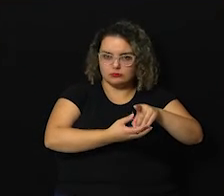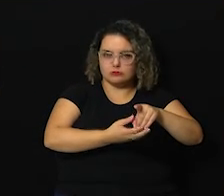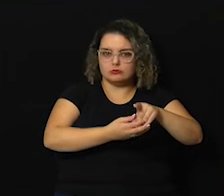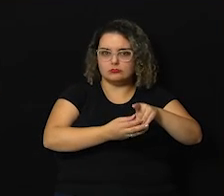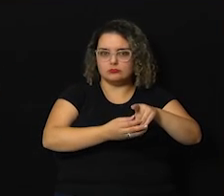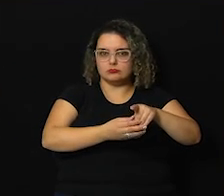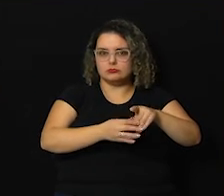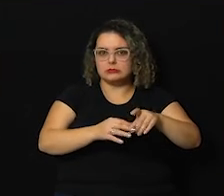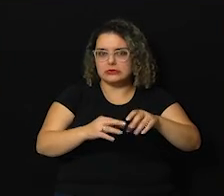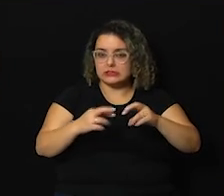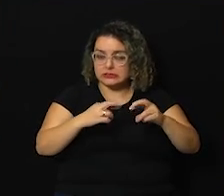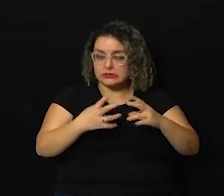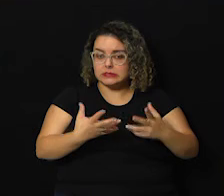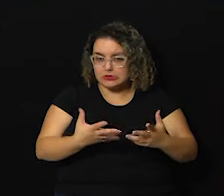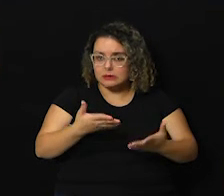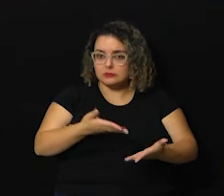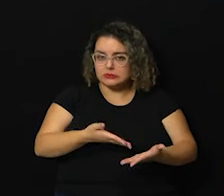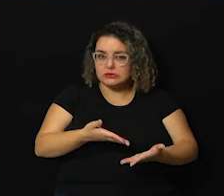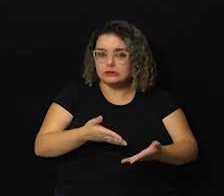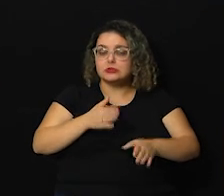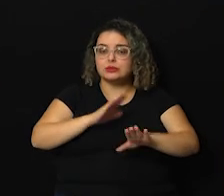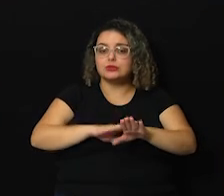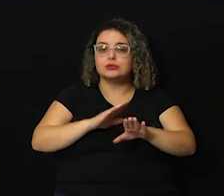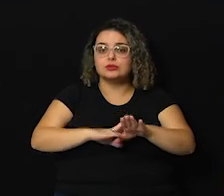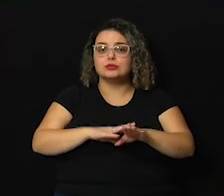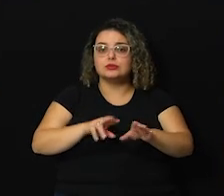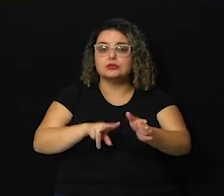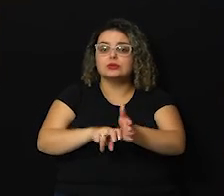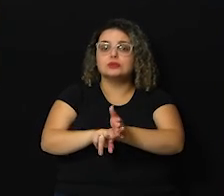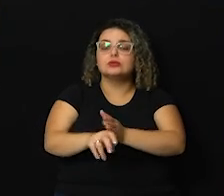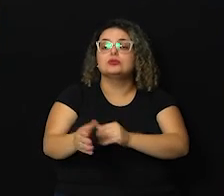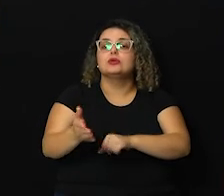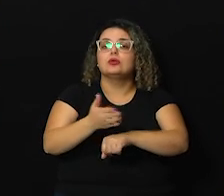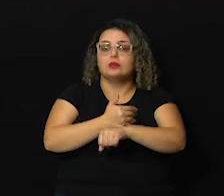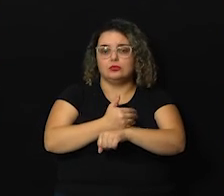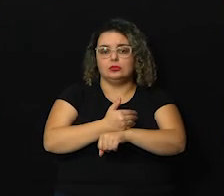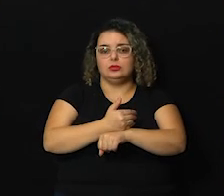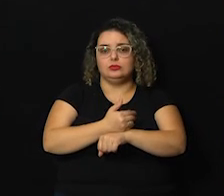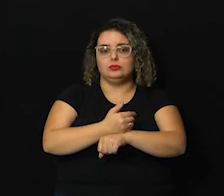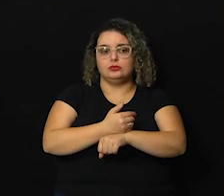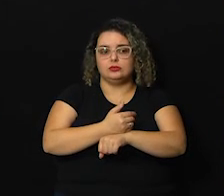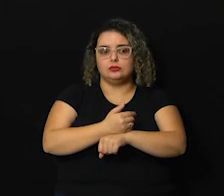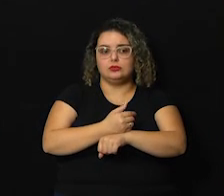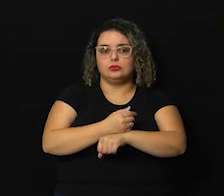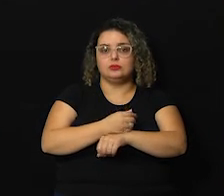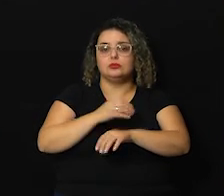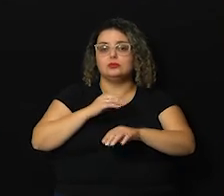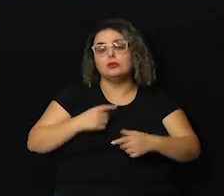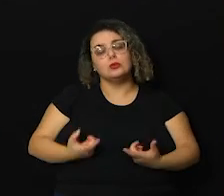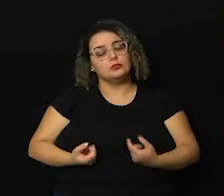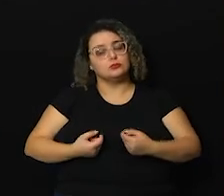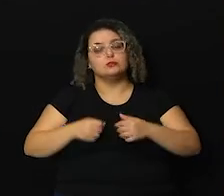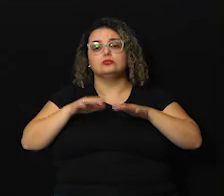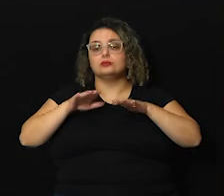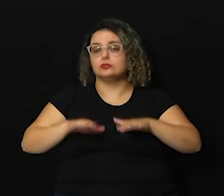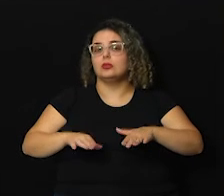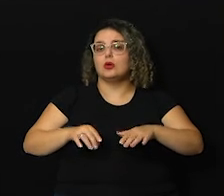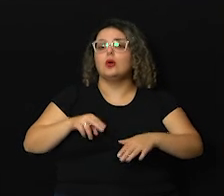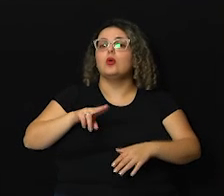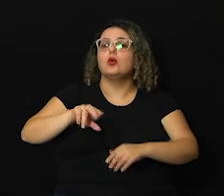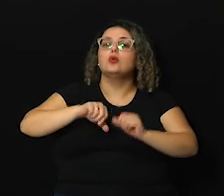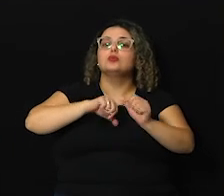tomando atitudes proativas para diagnóstico precoce de alterações ou de câncer instalado